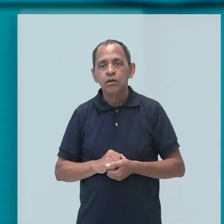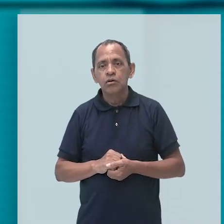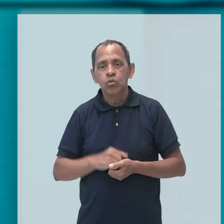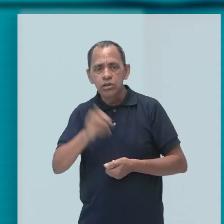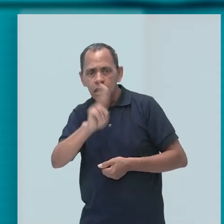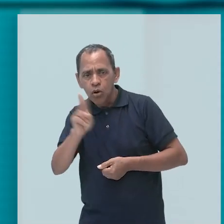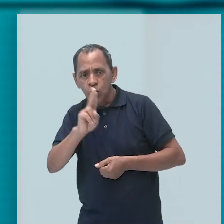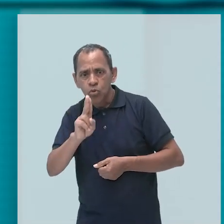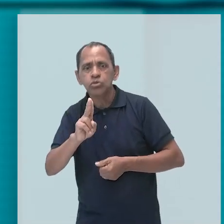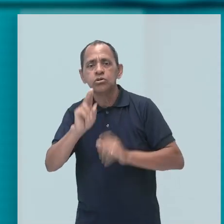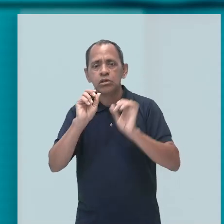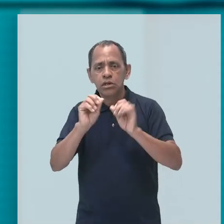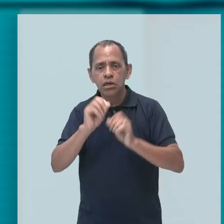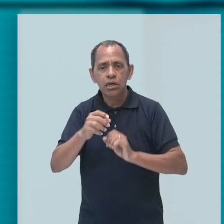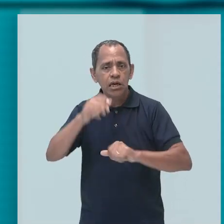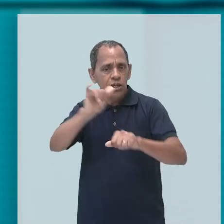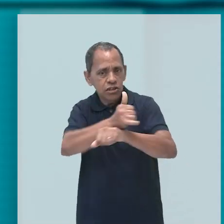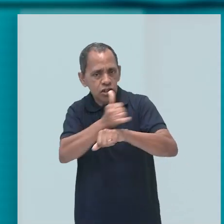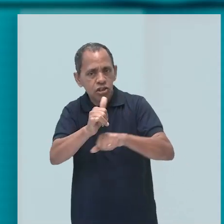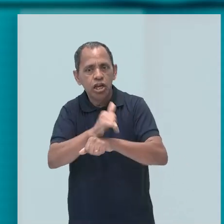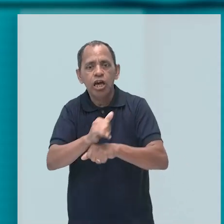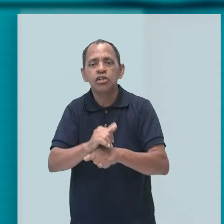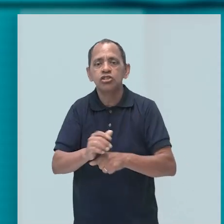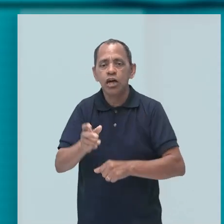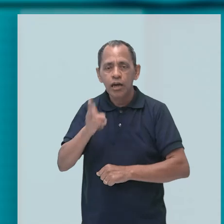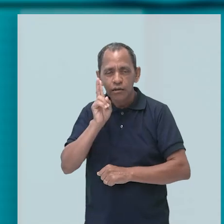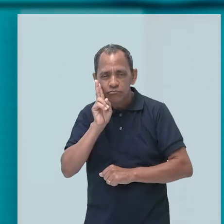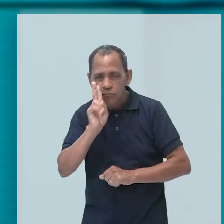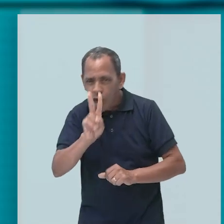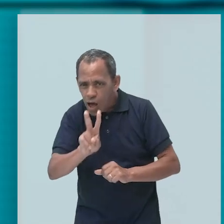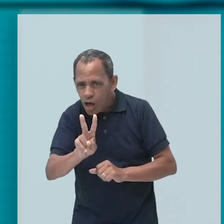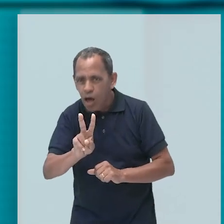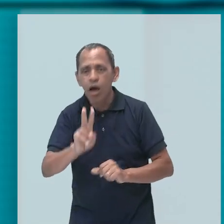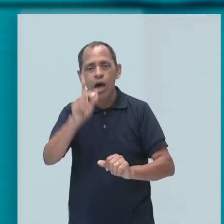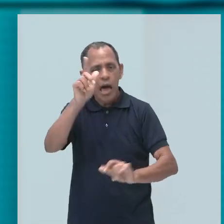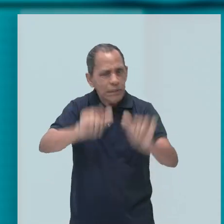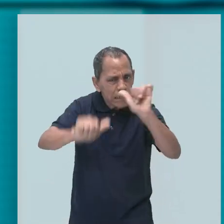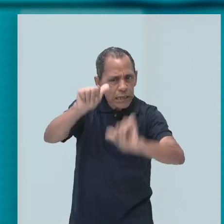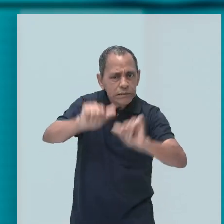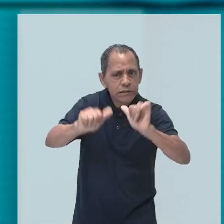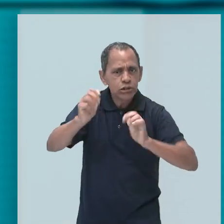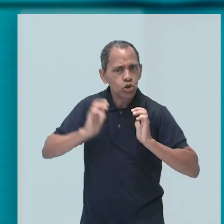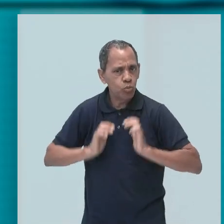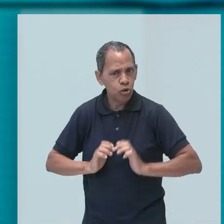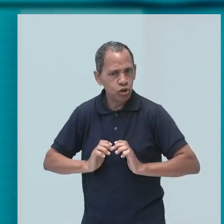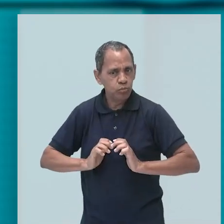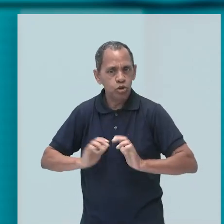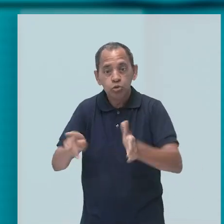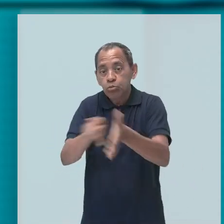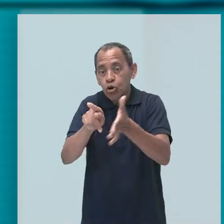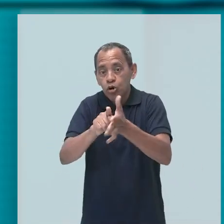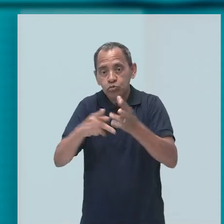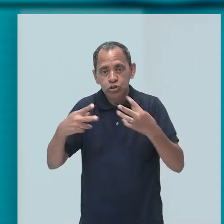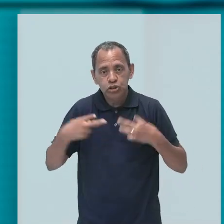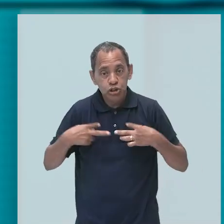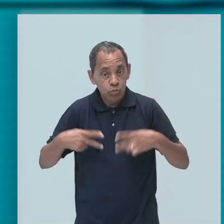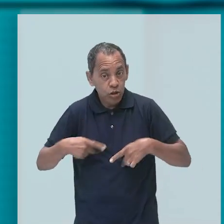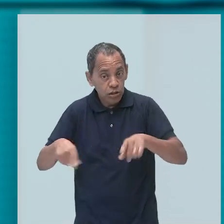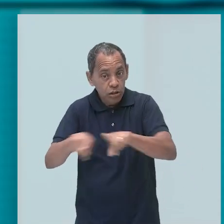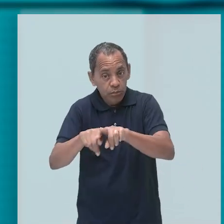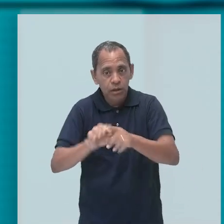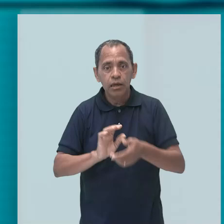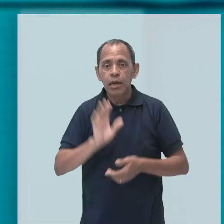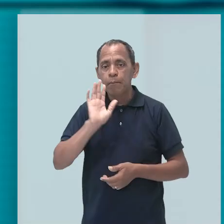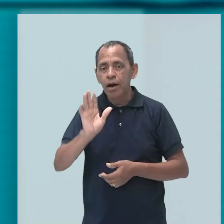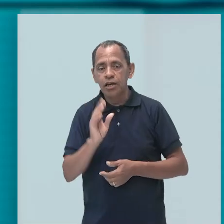os comportamentos que seriam humanos e analisá-los e colocá-los ali em perspectiva, só que